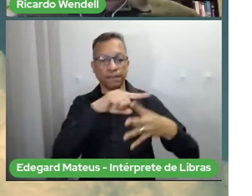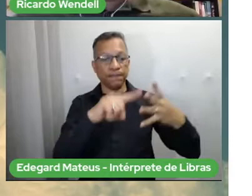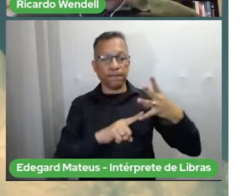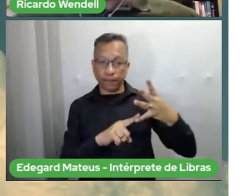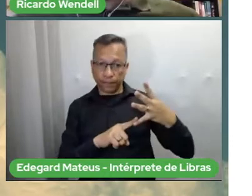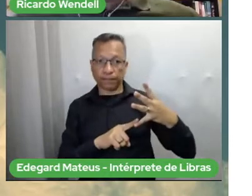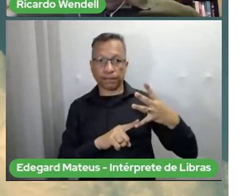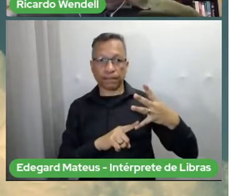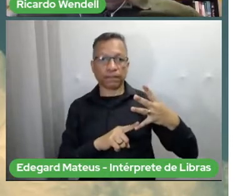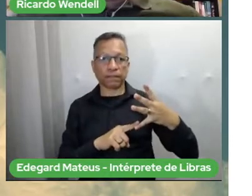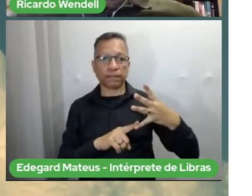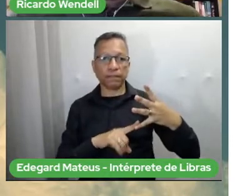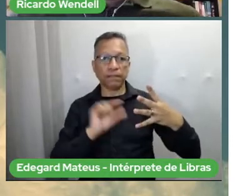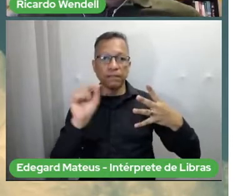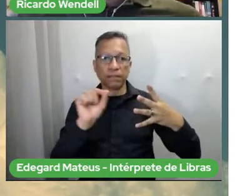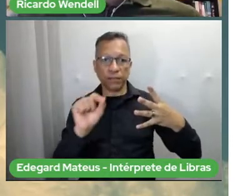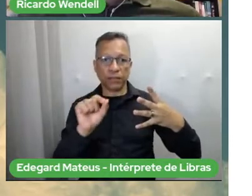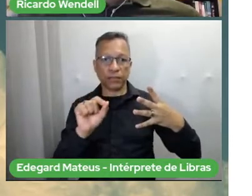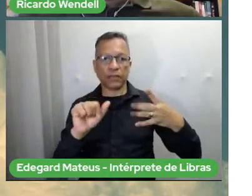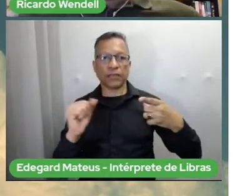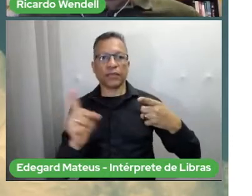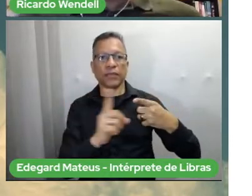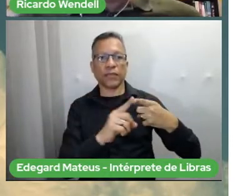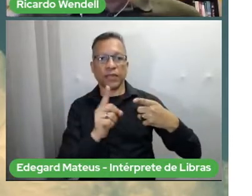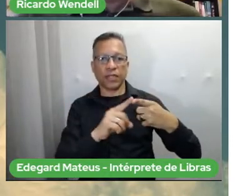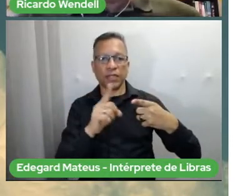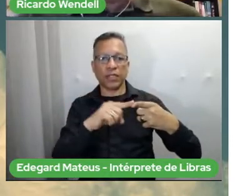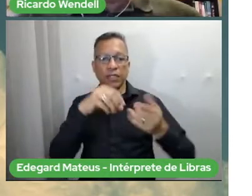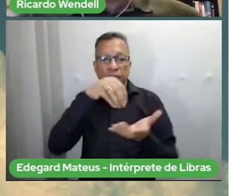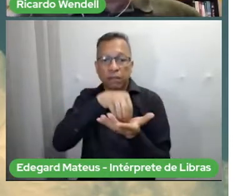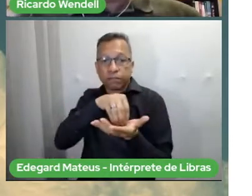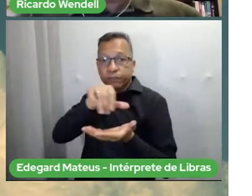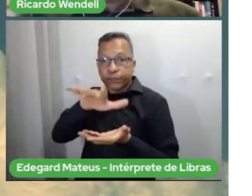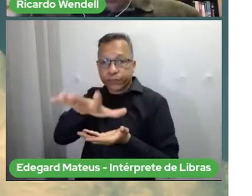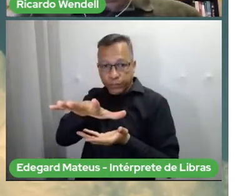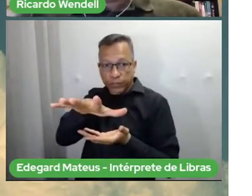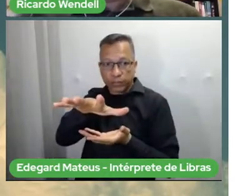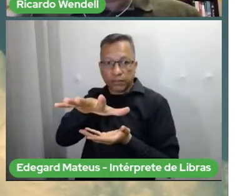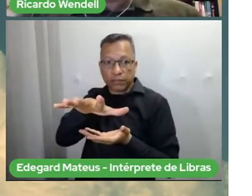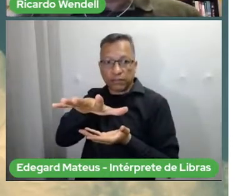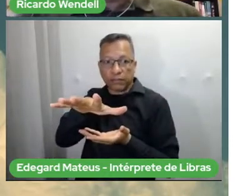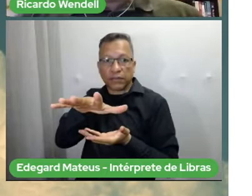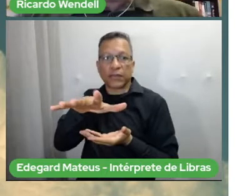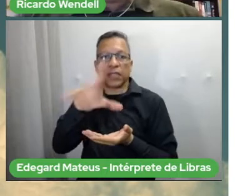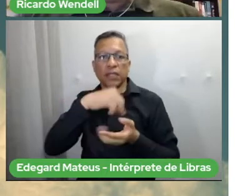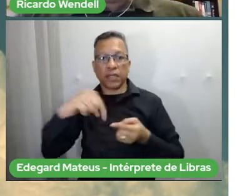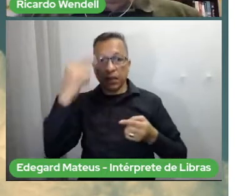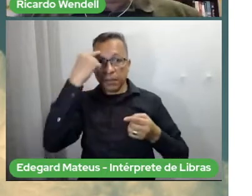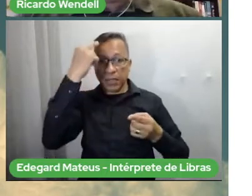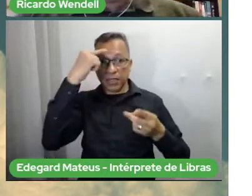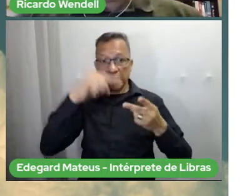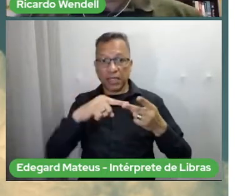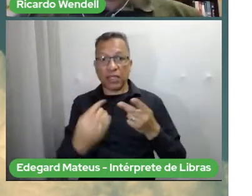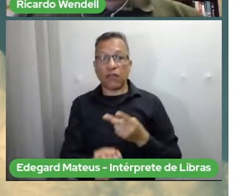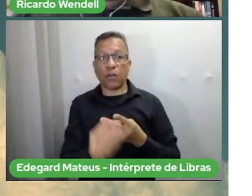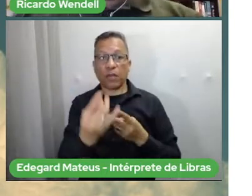princípios são a descentralização orientada a domínios, pensar em dados como produtos, pensar